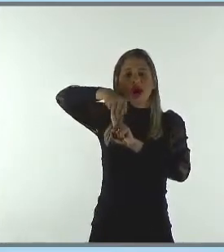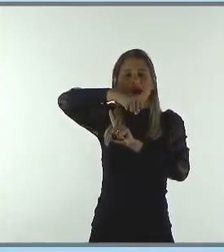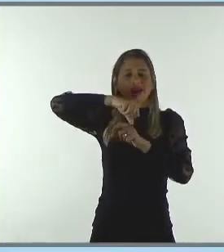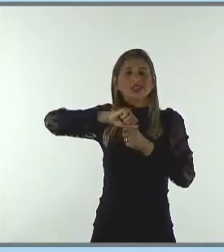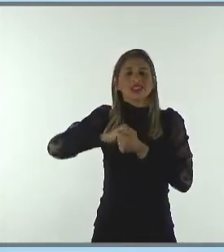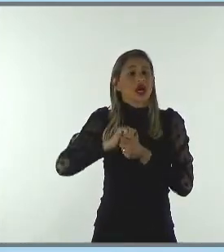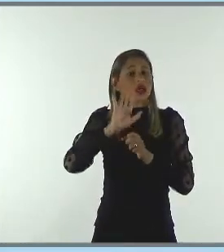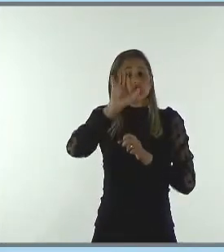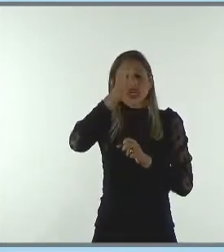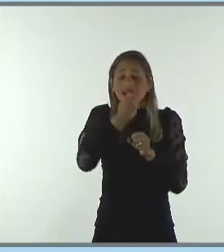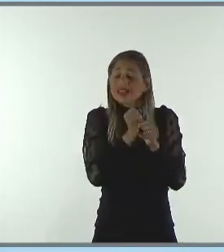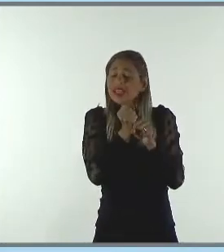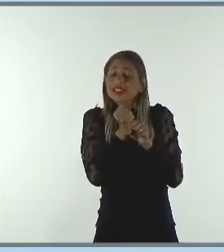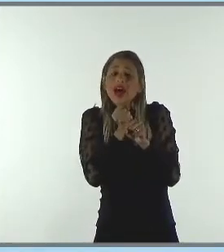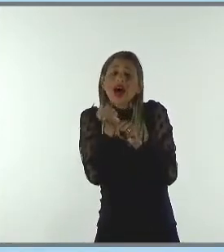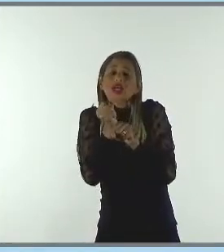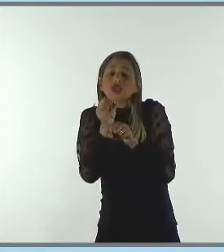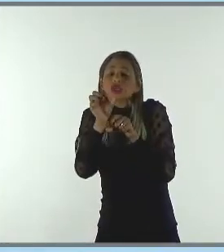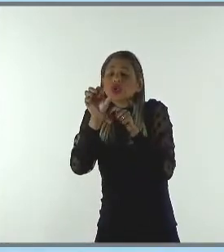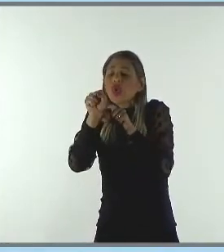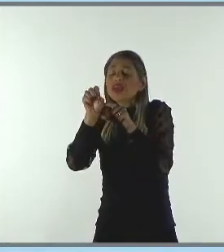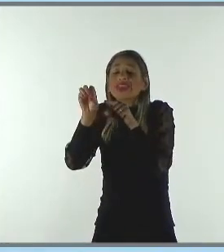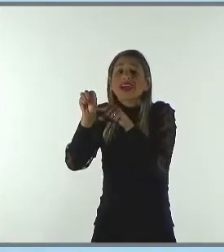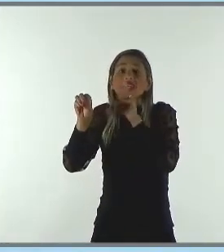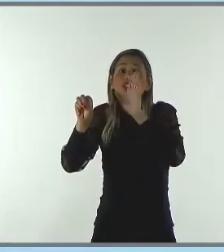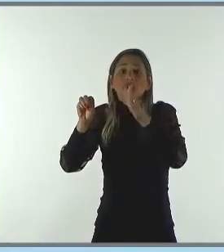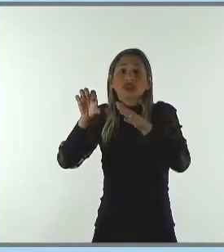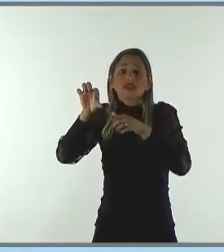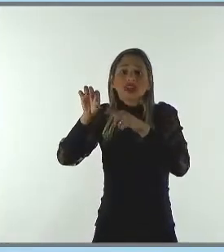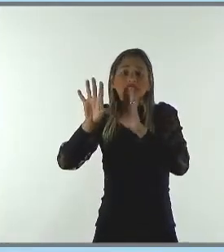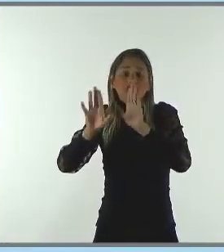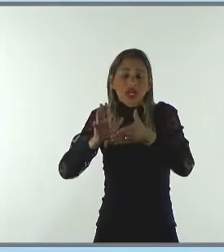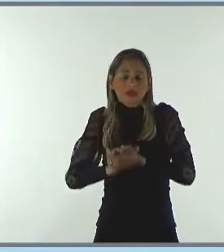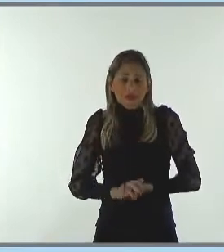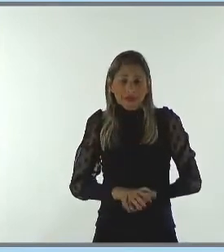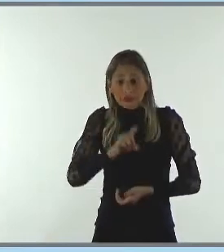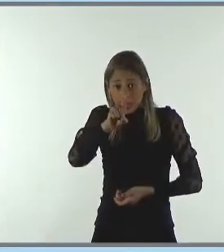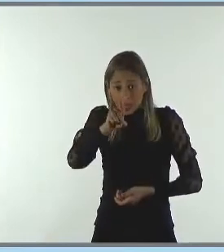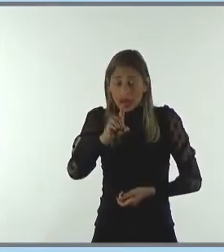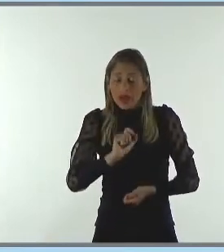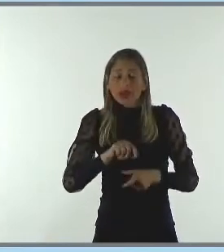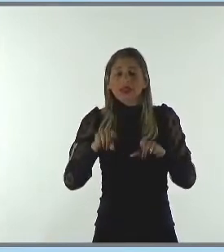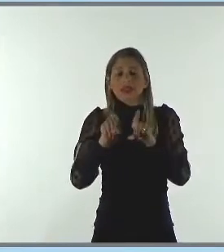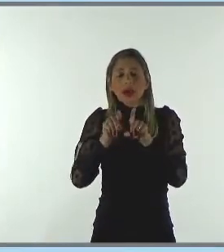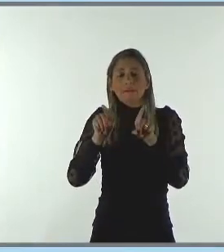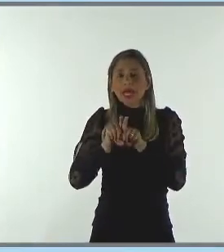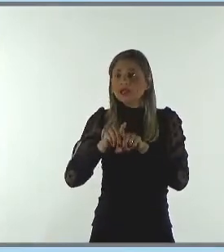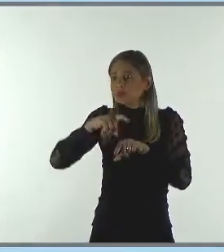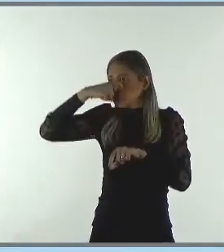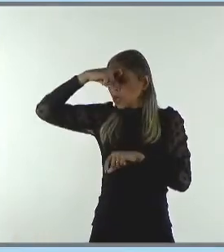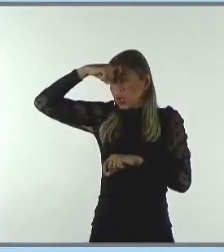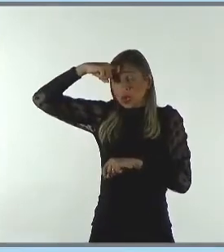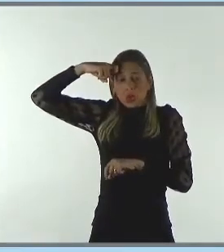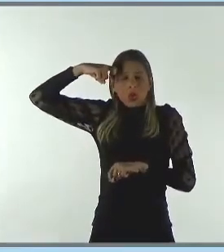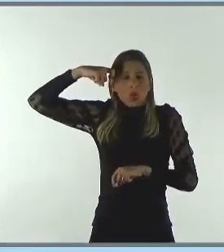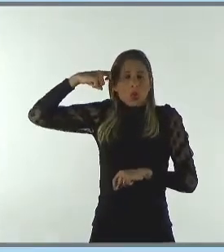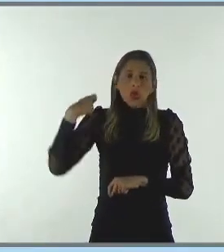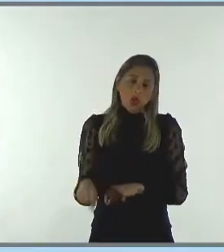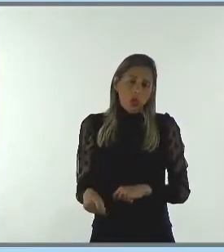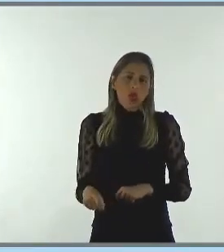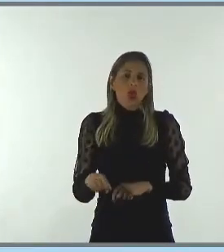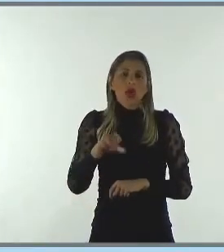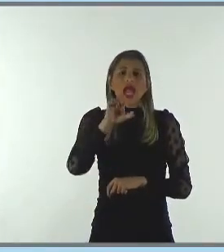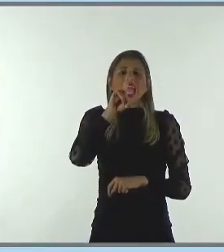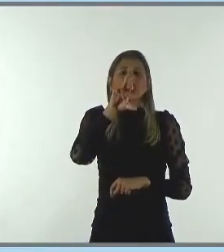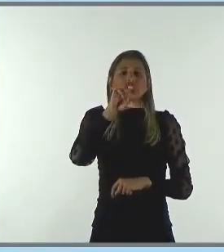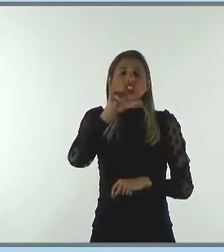os anos 90, de modo mais evidente. A MASA, por exemplo, se desdobrou de uma